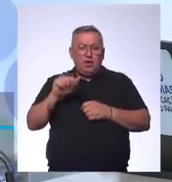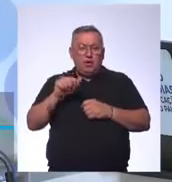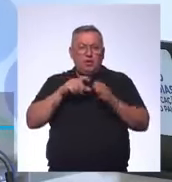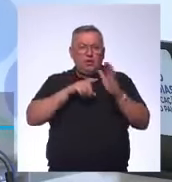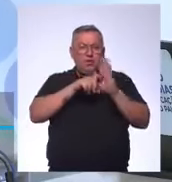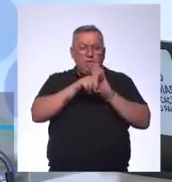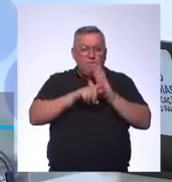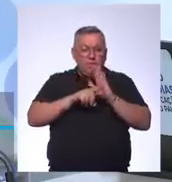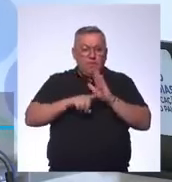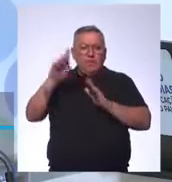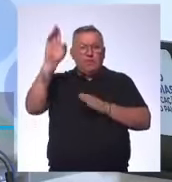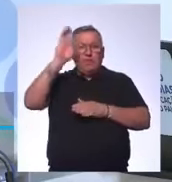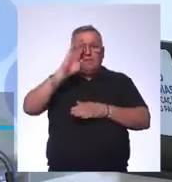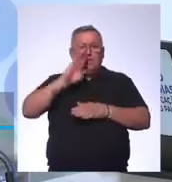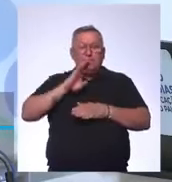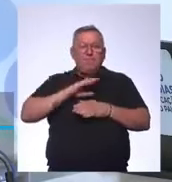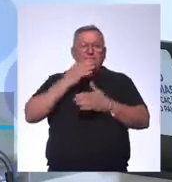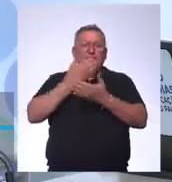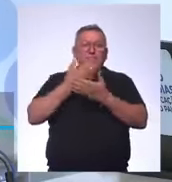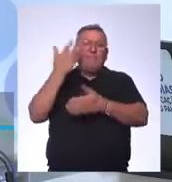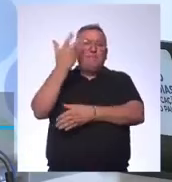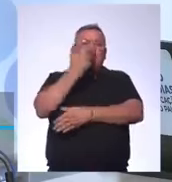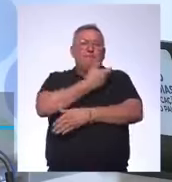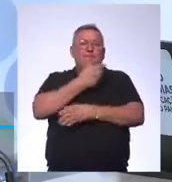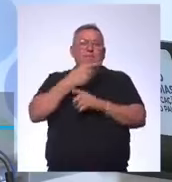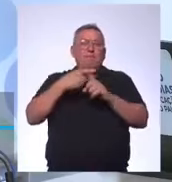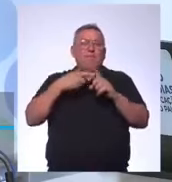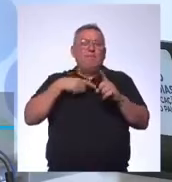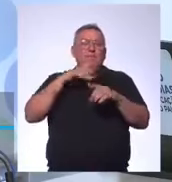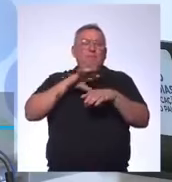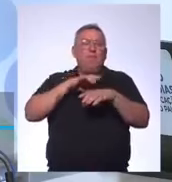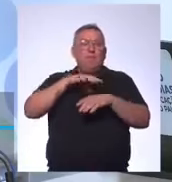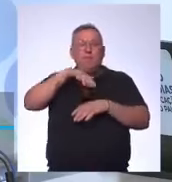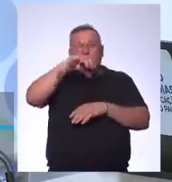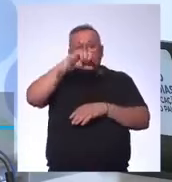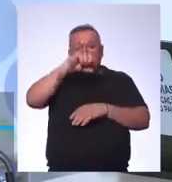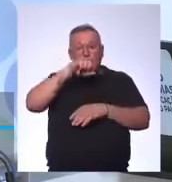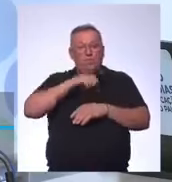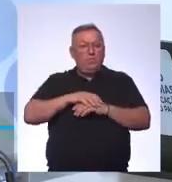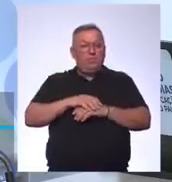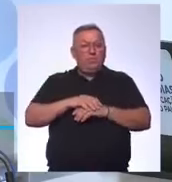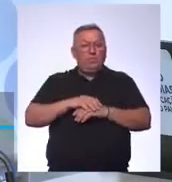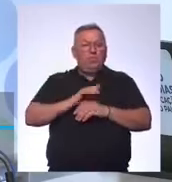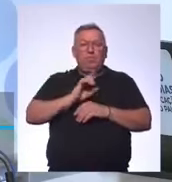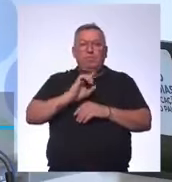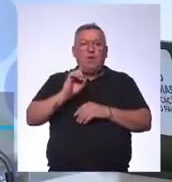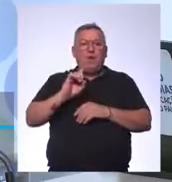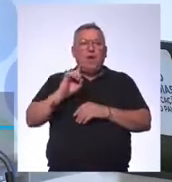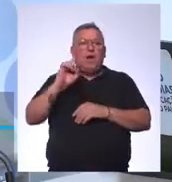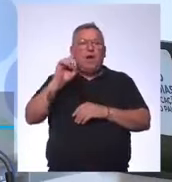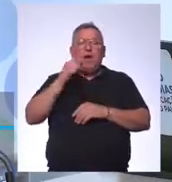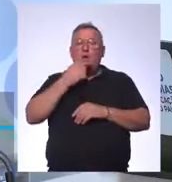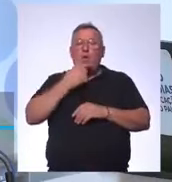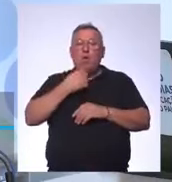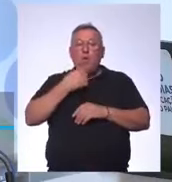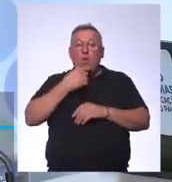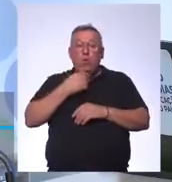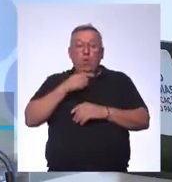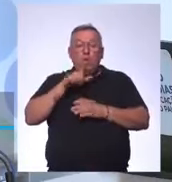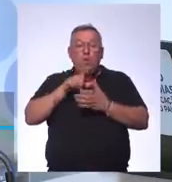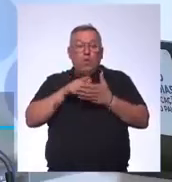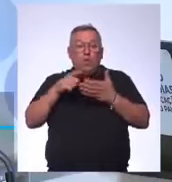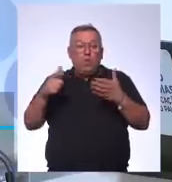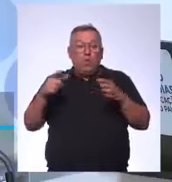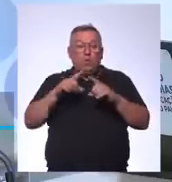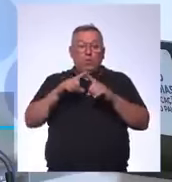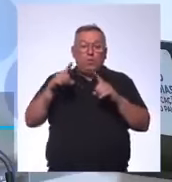olha só, pesquisadora brasileira em estudos de vacinas para doenças respiratórias. Então, não é o jornalista que está dizendo, mas